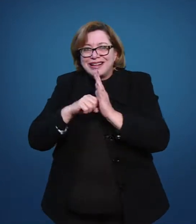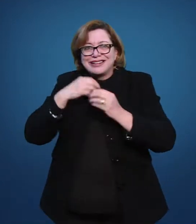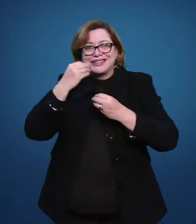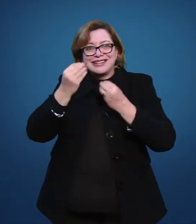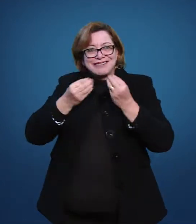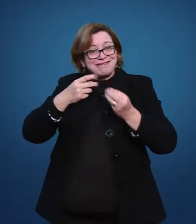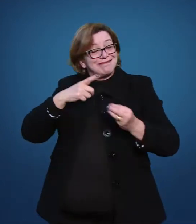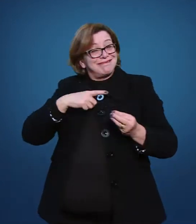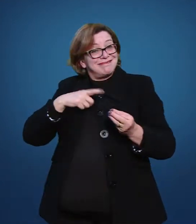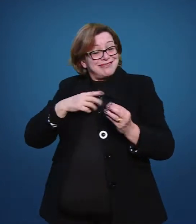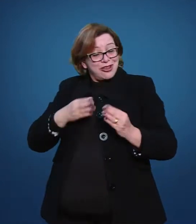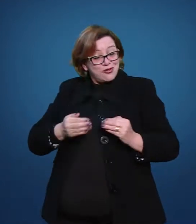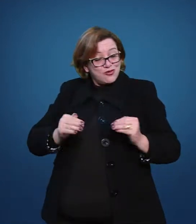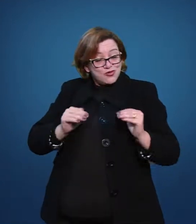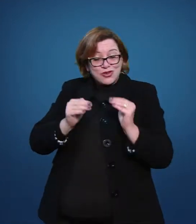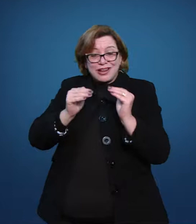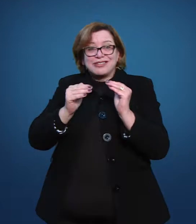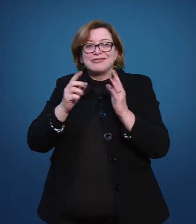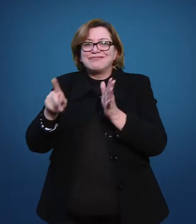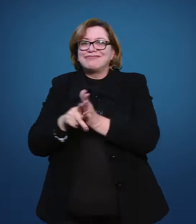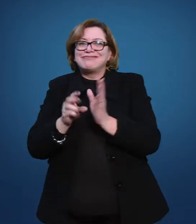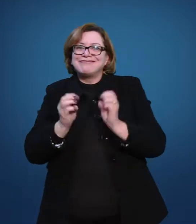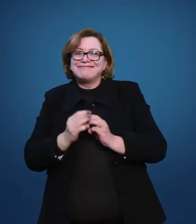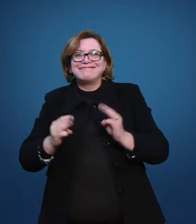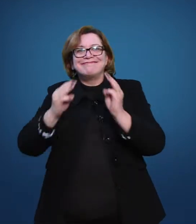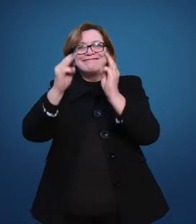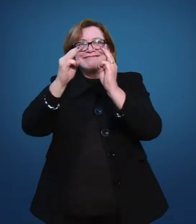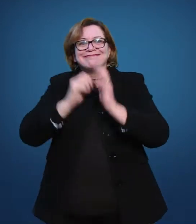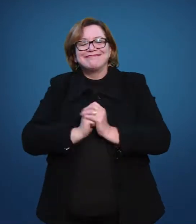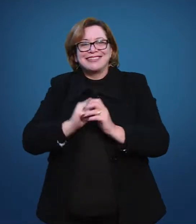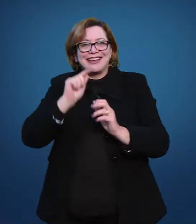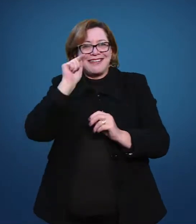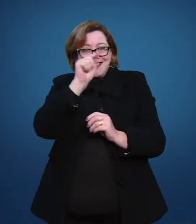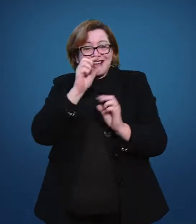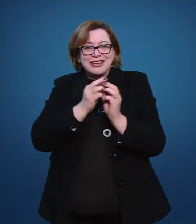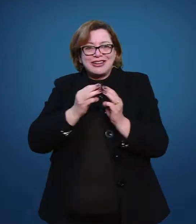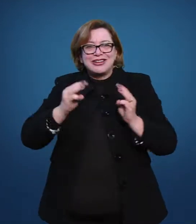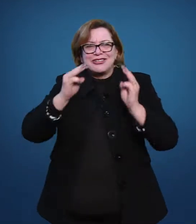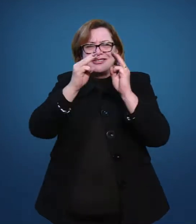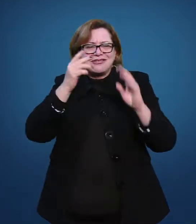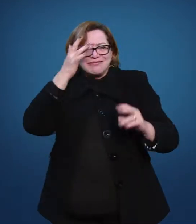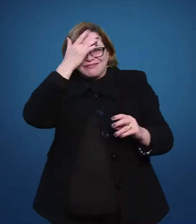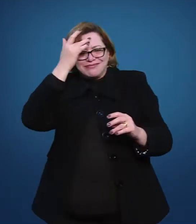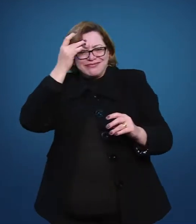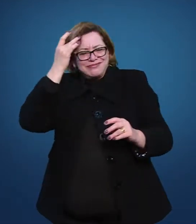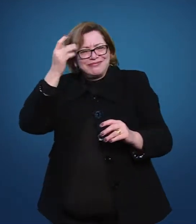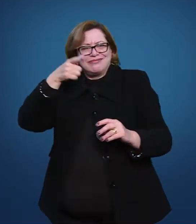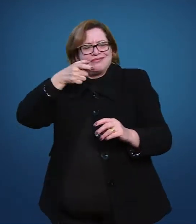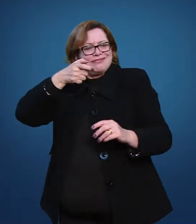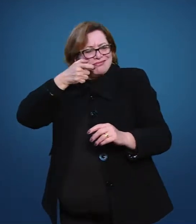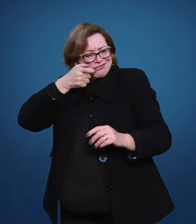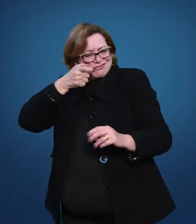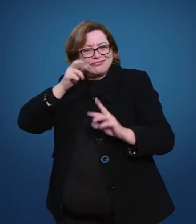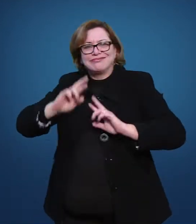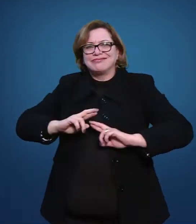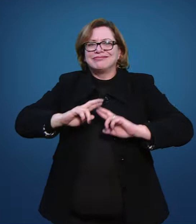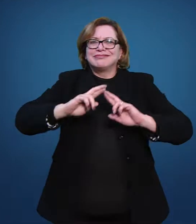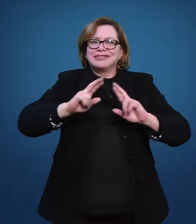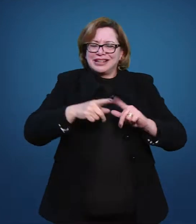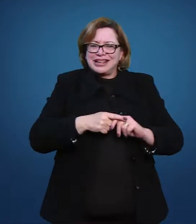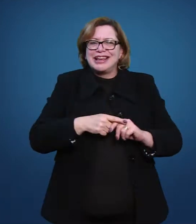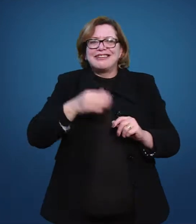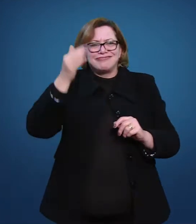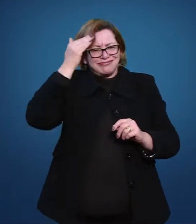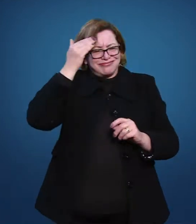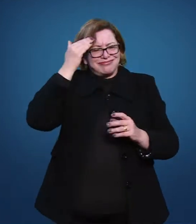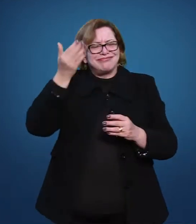tem esse objeto preservado no museu. E nesse museu, o olhar do espectador é outro. Apesar dele saber que é um